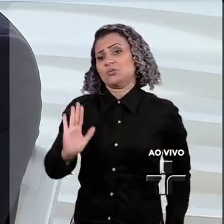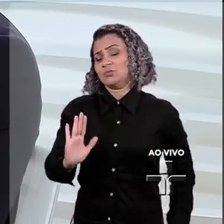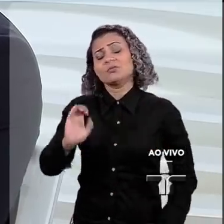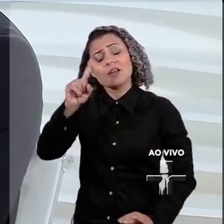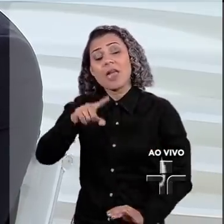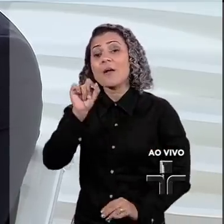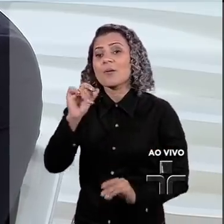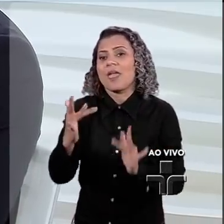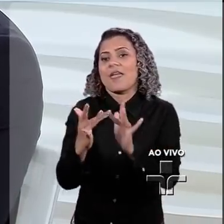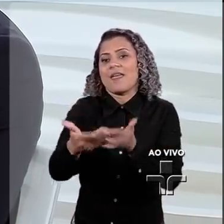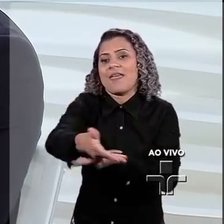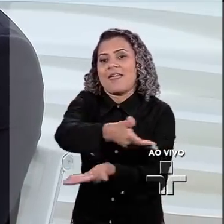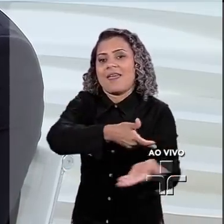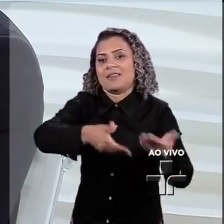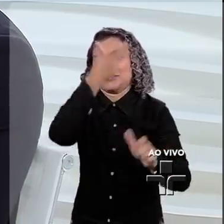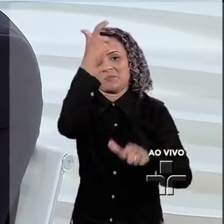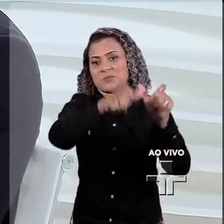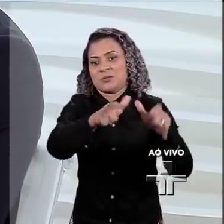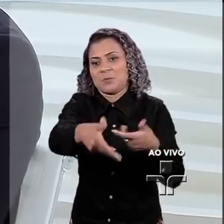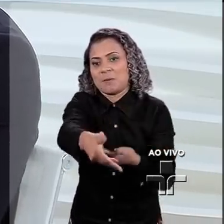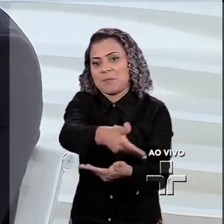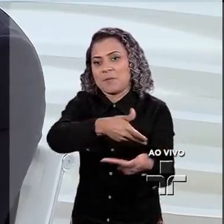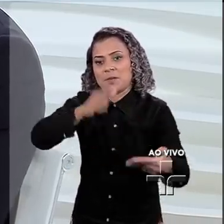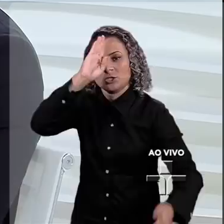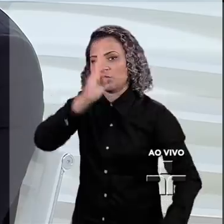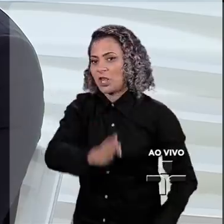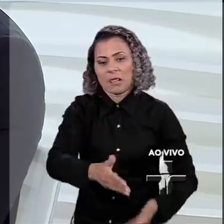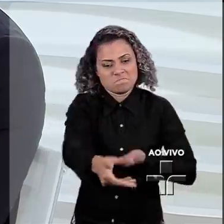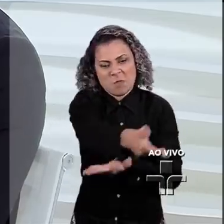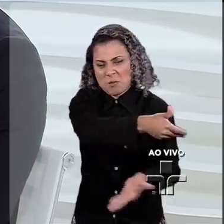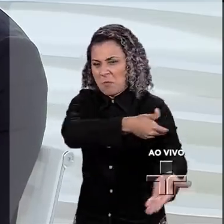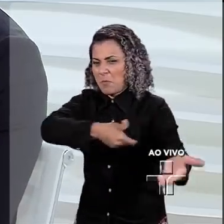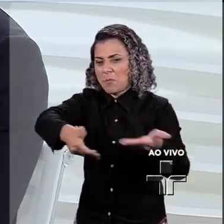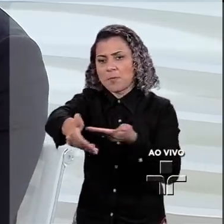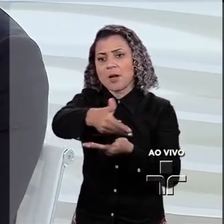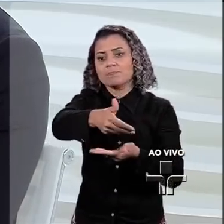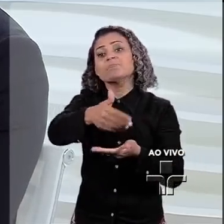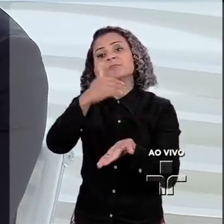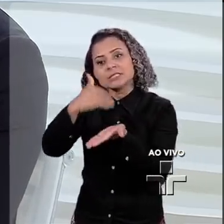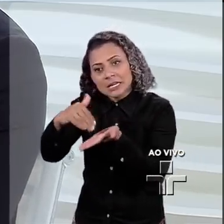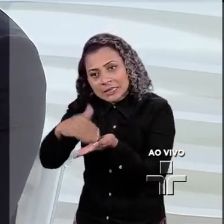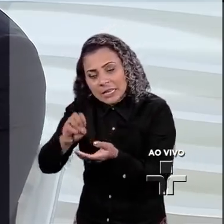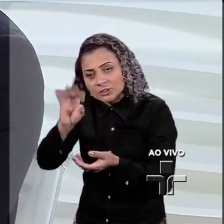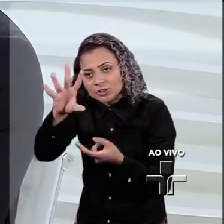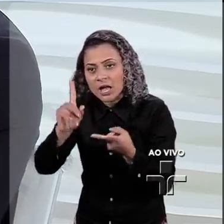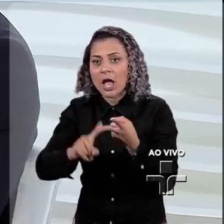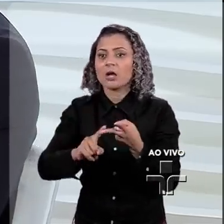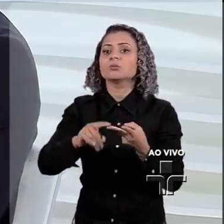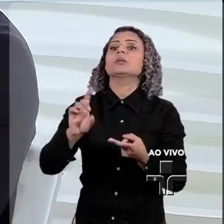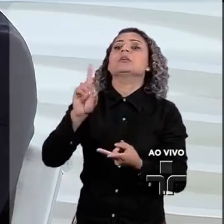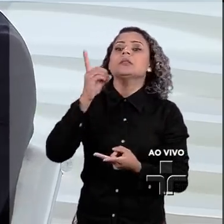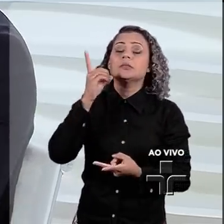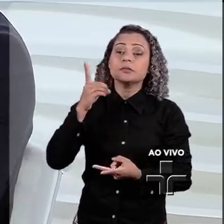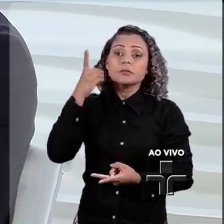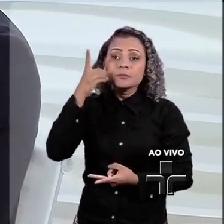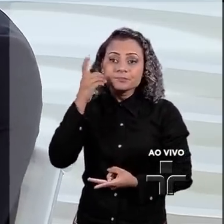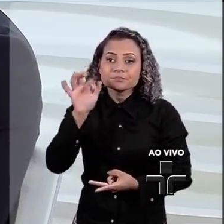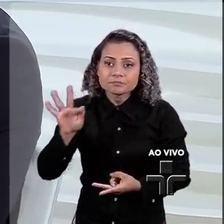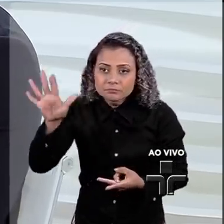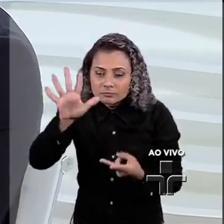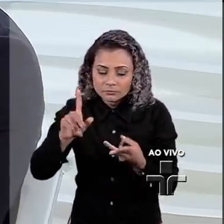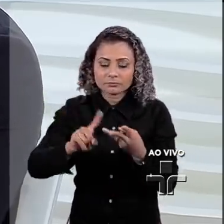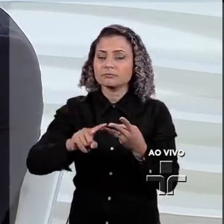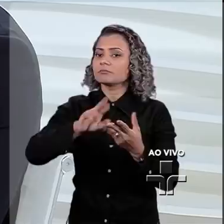porque a relação que você tem com as pessoas é direto. Eu tive a oportunidade de ser secretário de Estado, deputado federal. Nossa, é impressionante